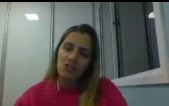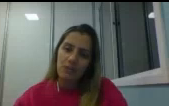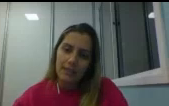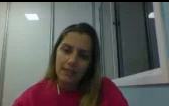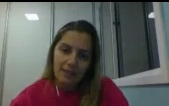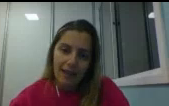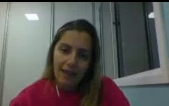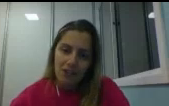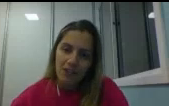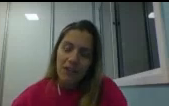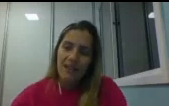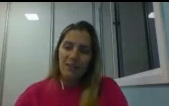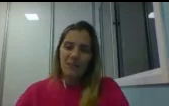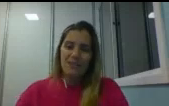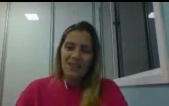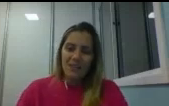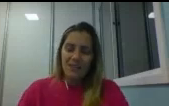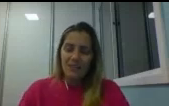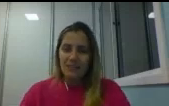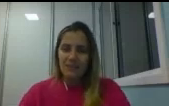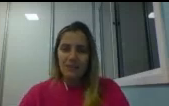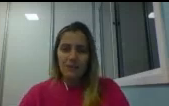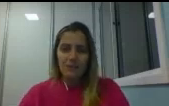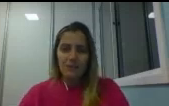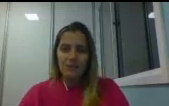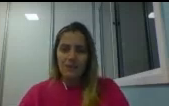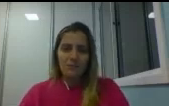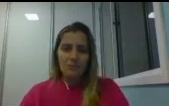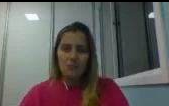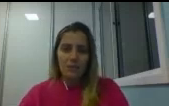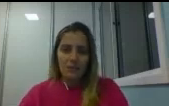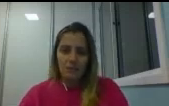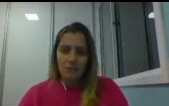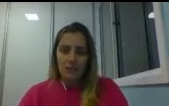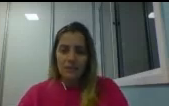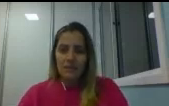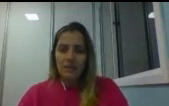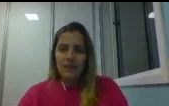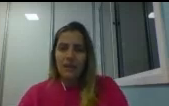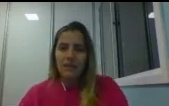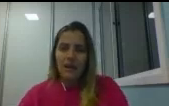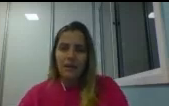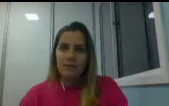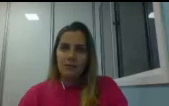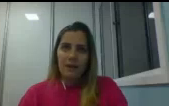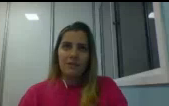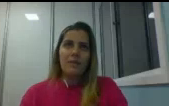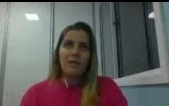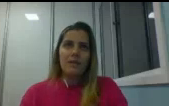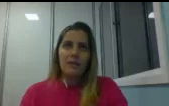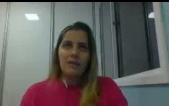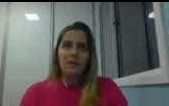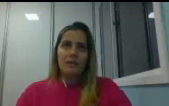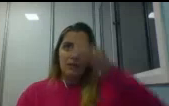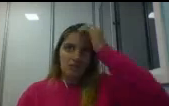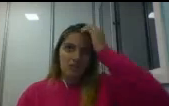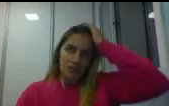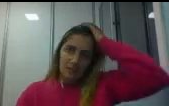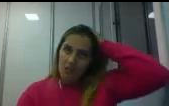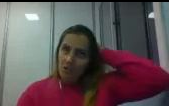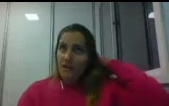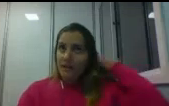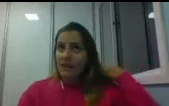renda ali do lixão daqui da cidade. Tem muitas crianças, então eles precisam de muitas coisas. E aí são várias famílias ali que